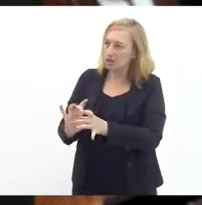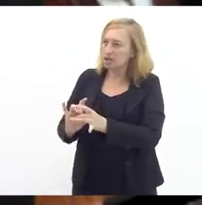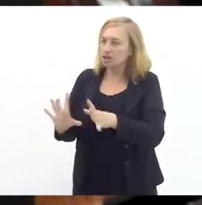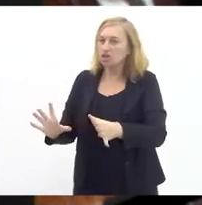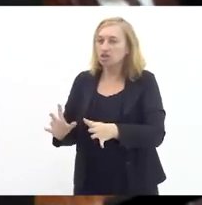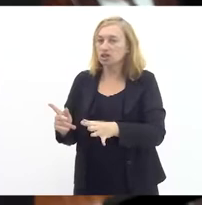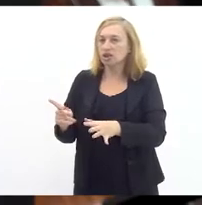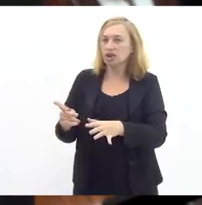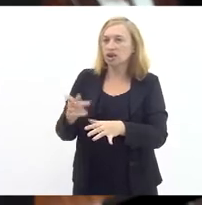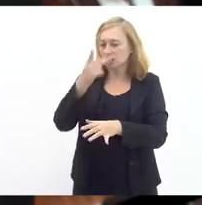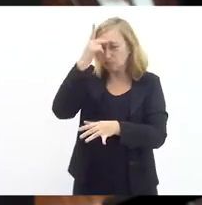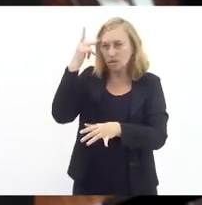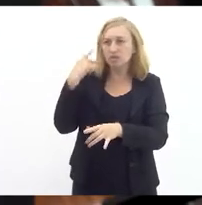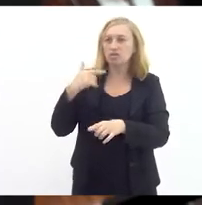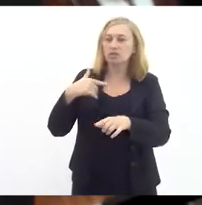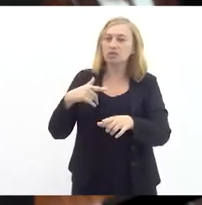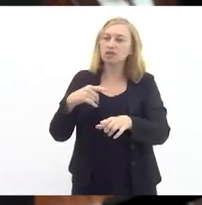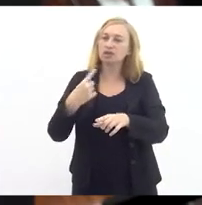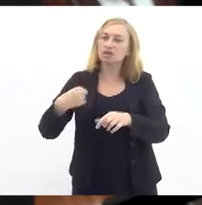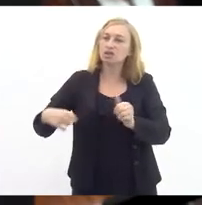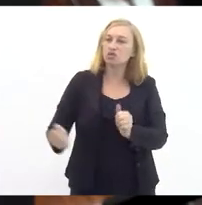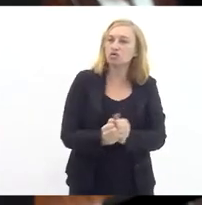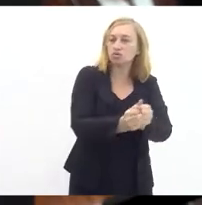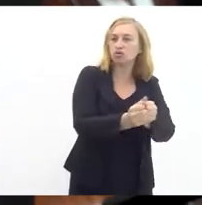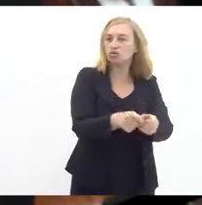realizarem a fiscalização in loco.